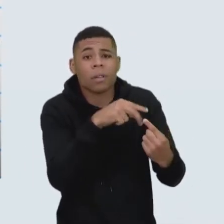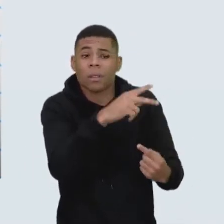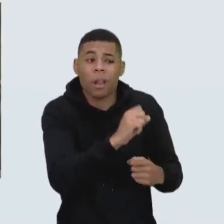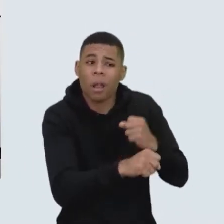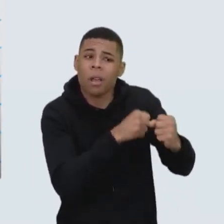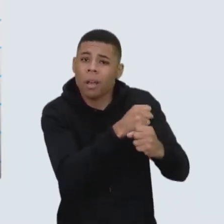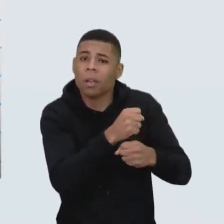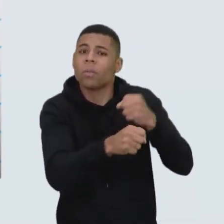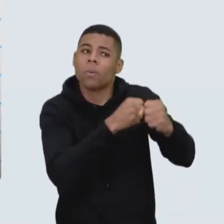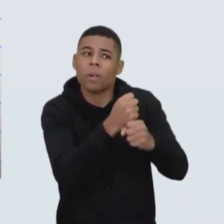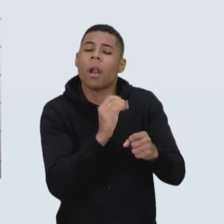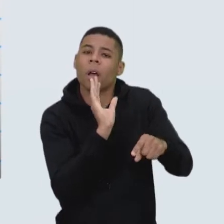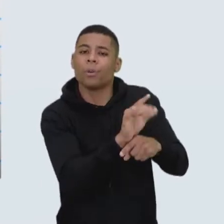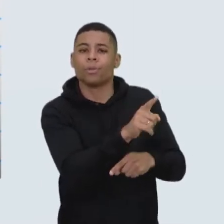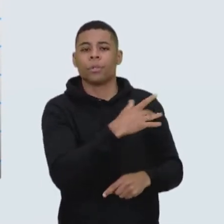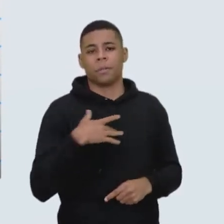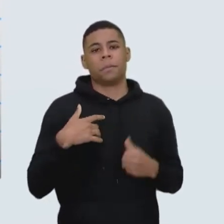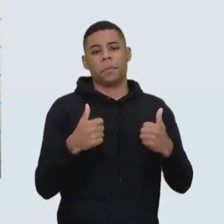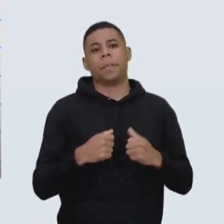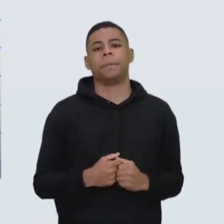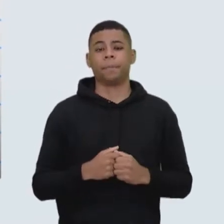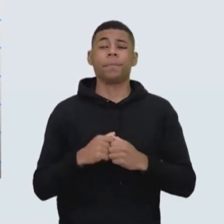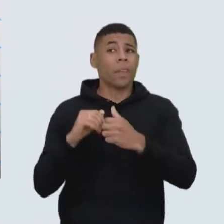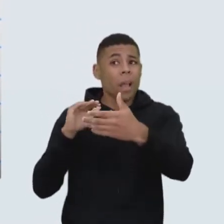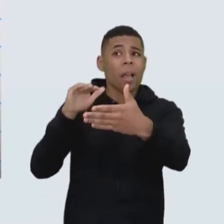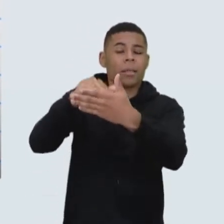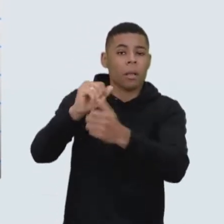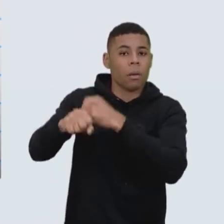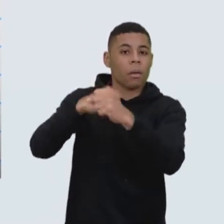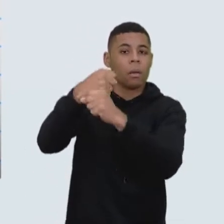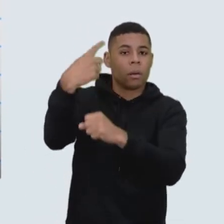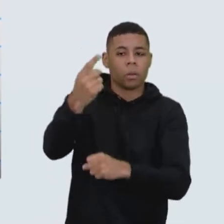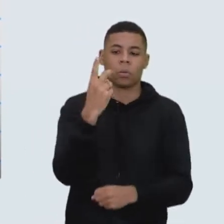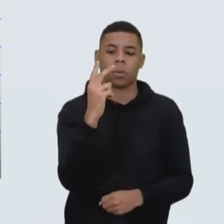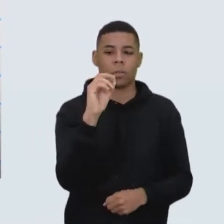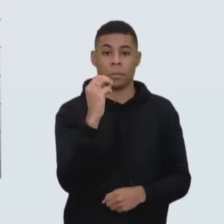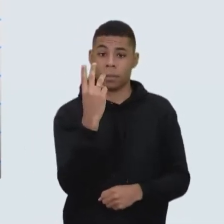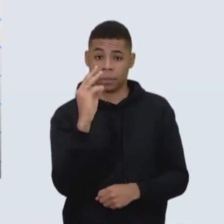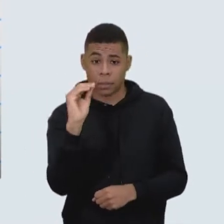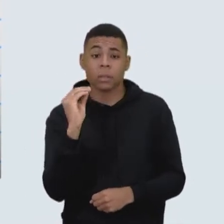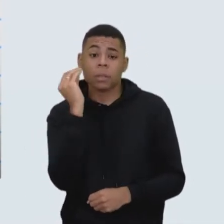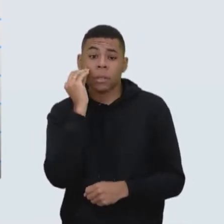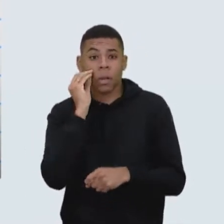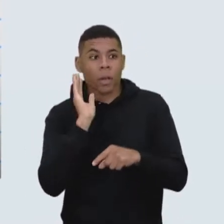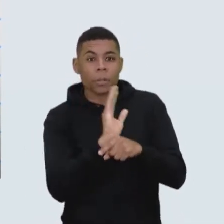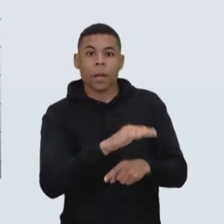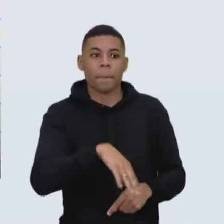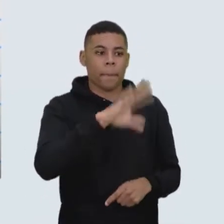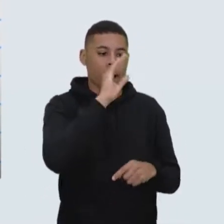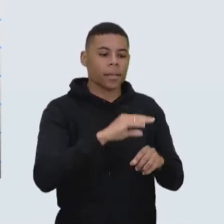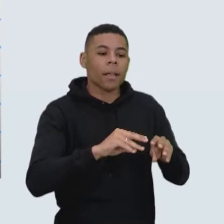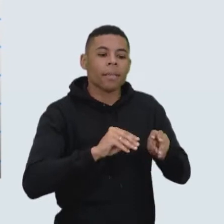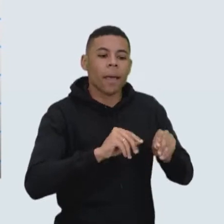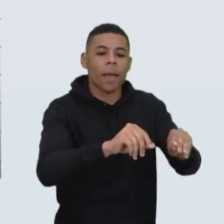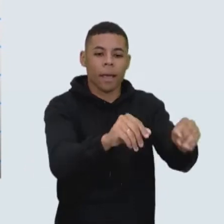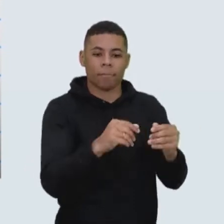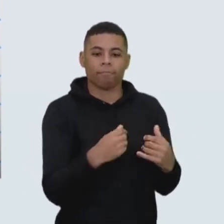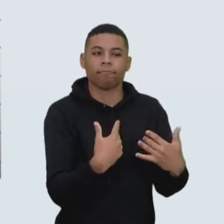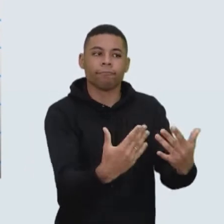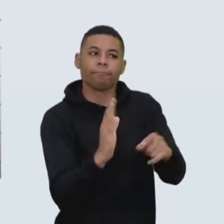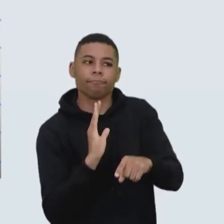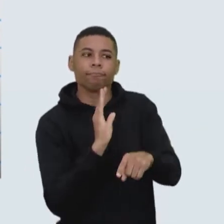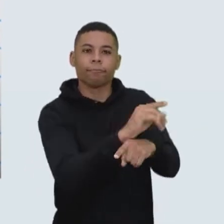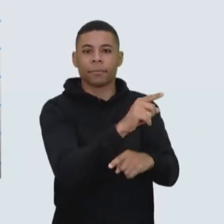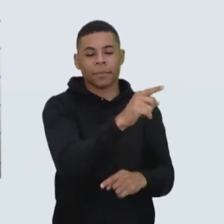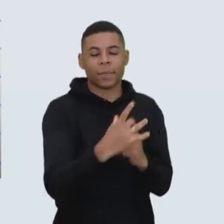ano. Até 2030, algumas medidas propostas, como o incentivo ao uso sustentável da terra, com acesso igual e seguro a ela,